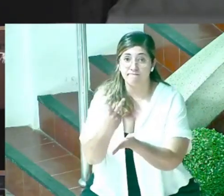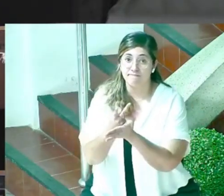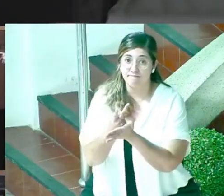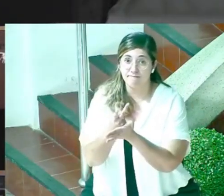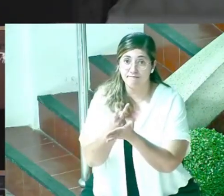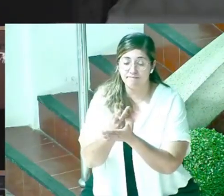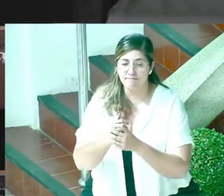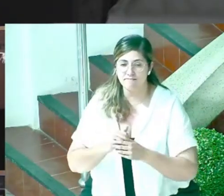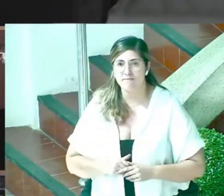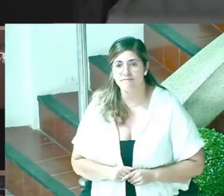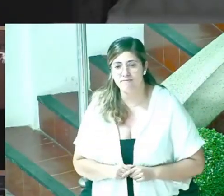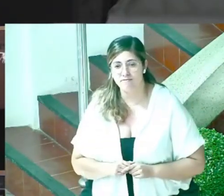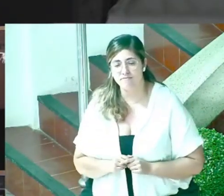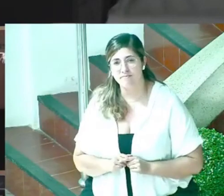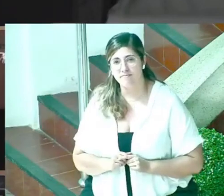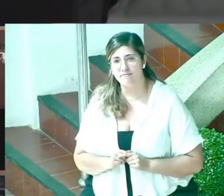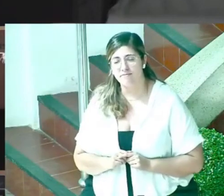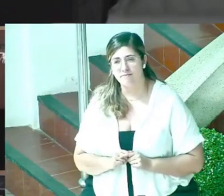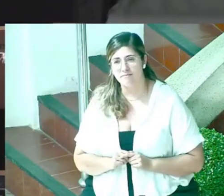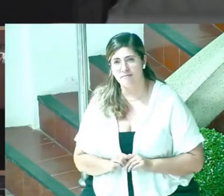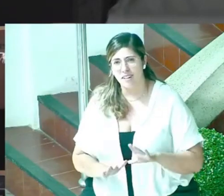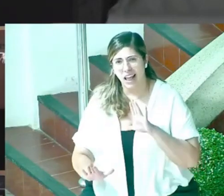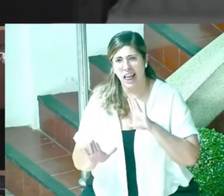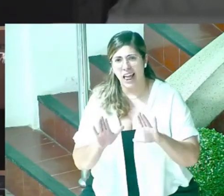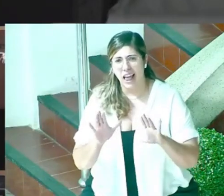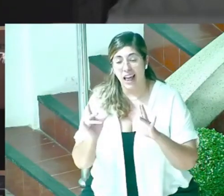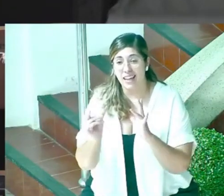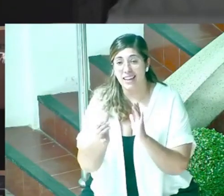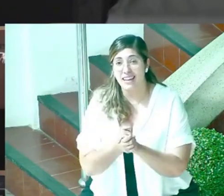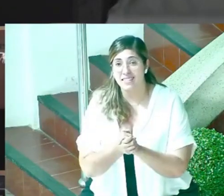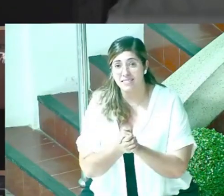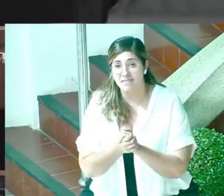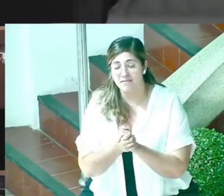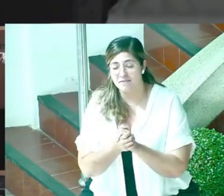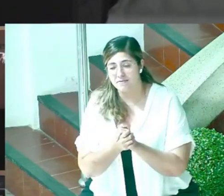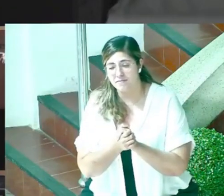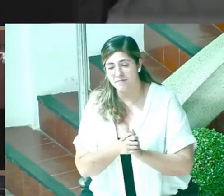E continuamente está tratando o coração diante de Deus.